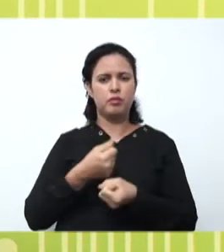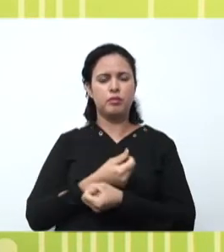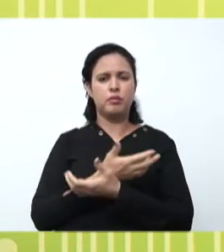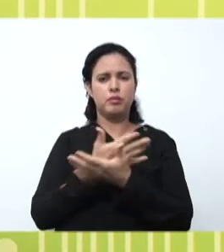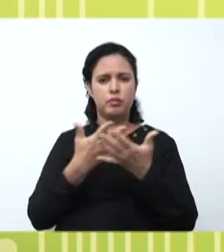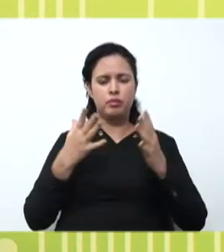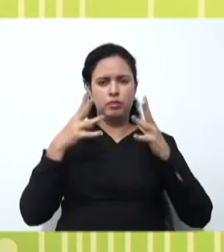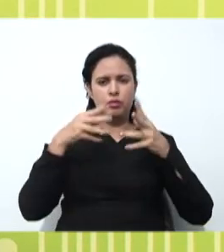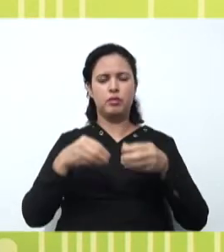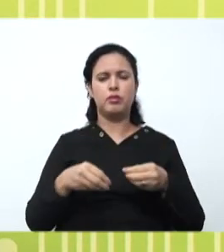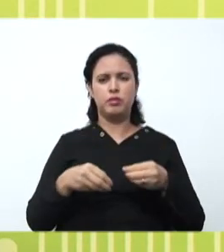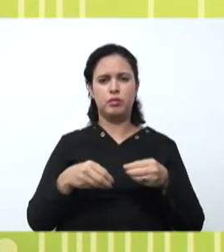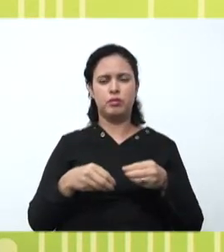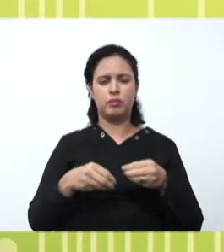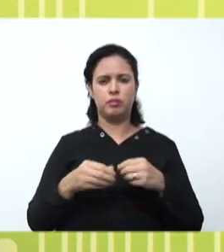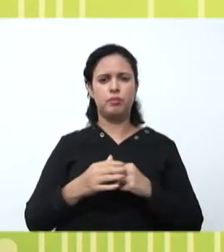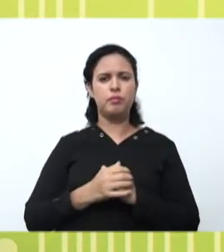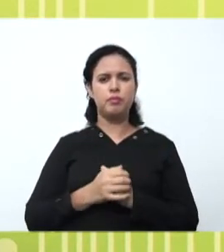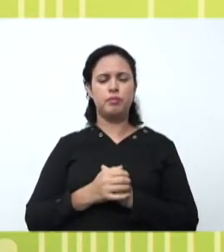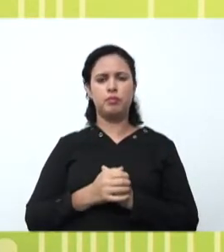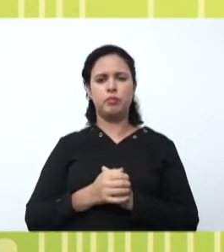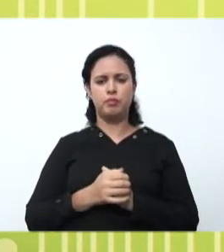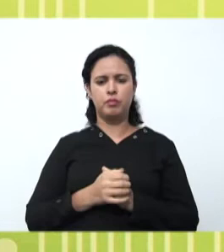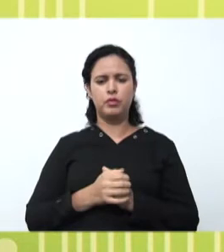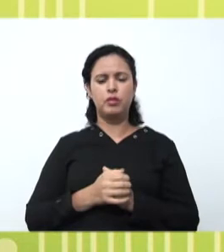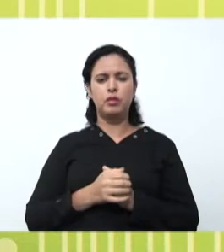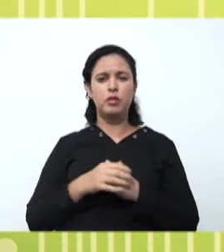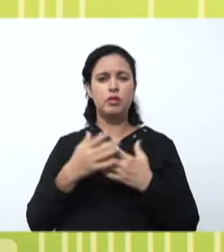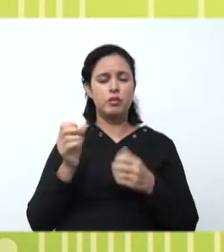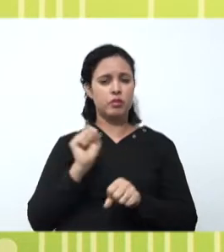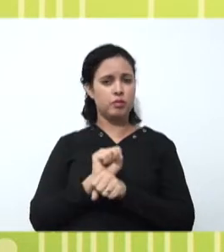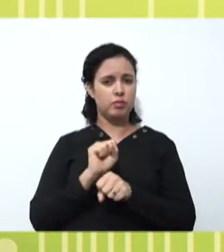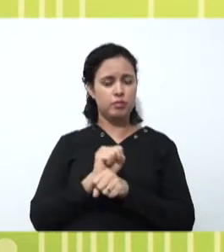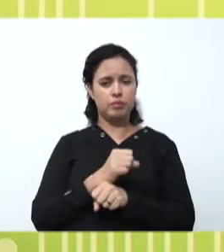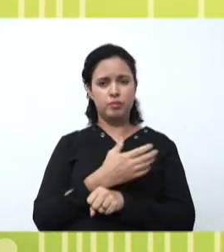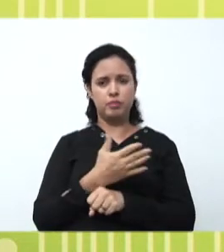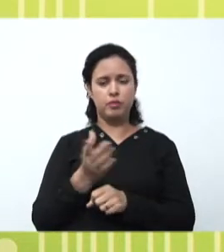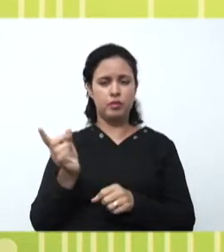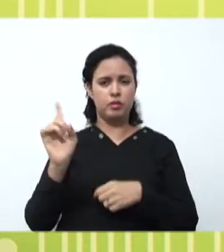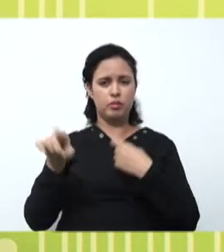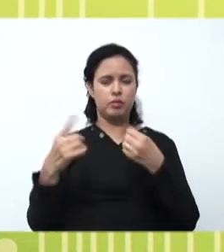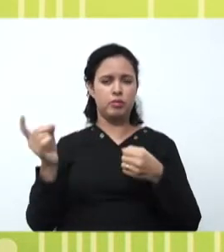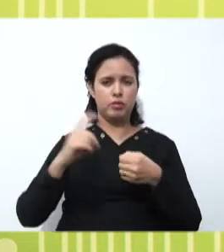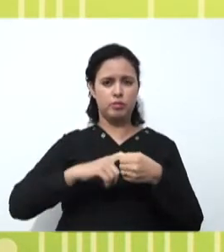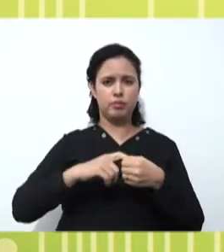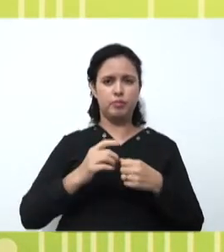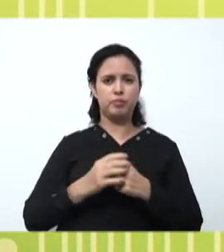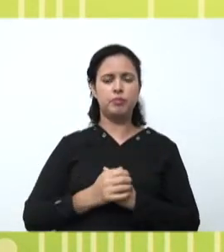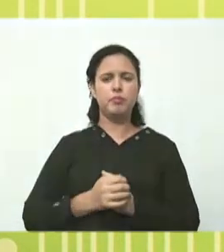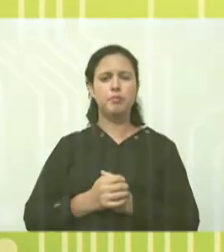todo mundo e amadurecer essas respostas juntos, tá? A gente aguarda vocês, daqui a pouco a gente volta.